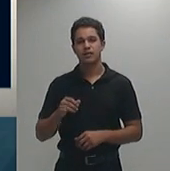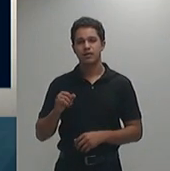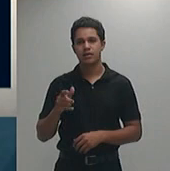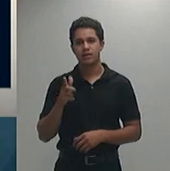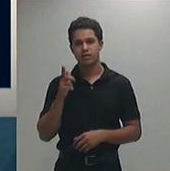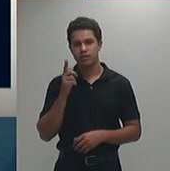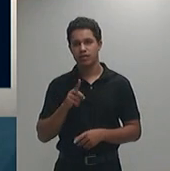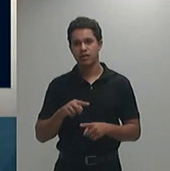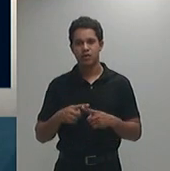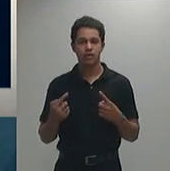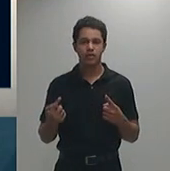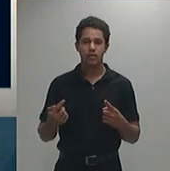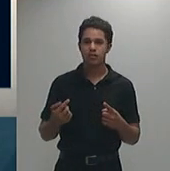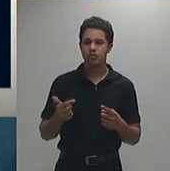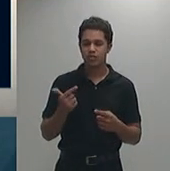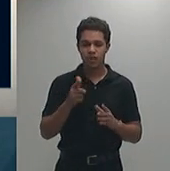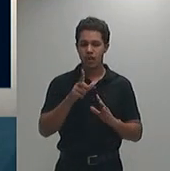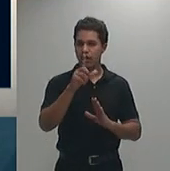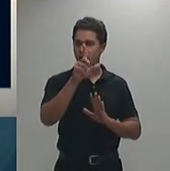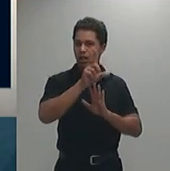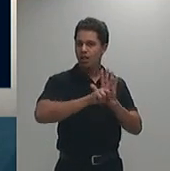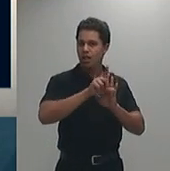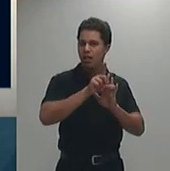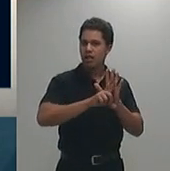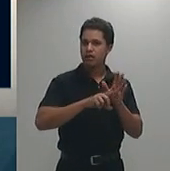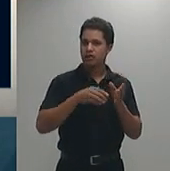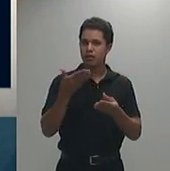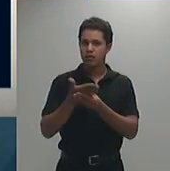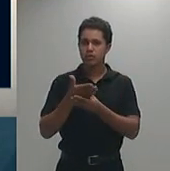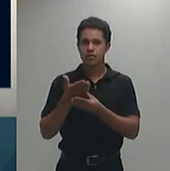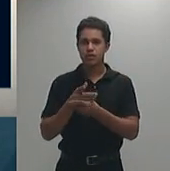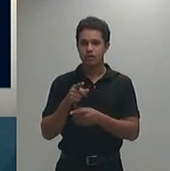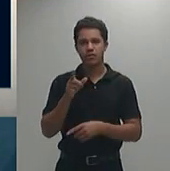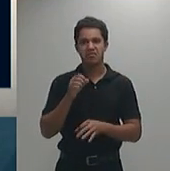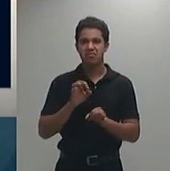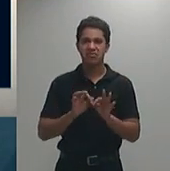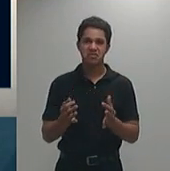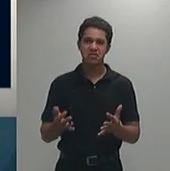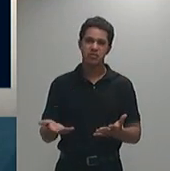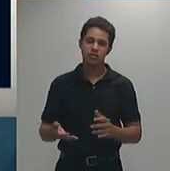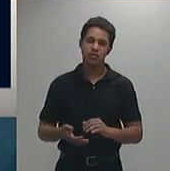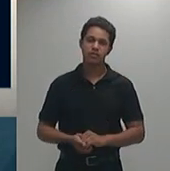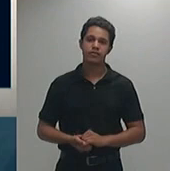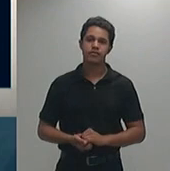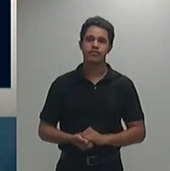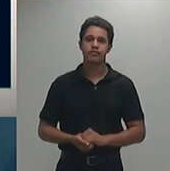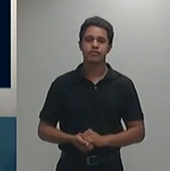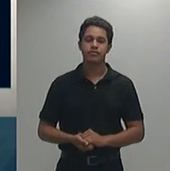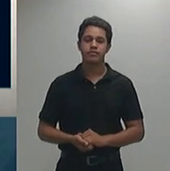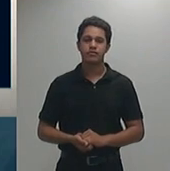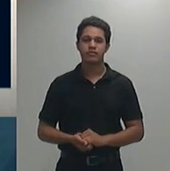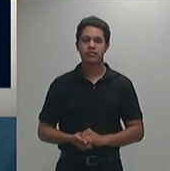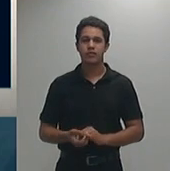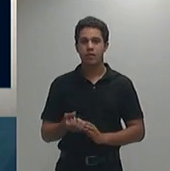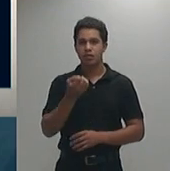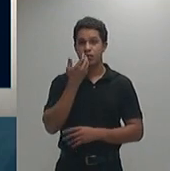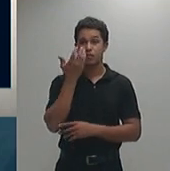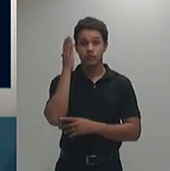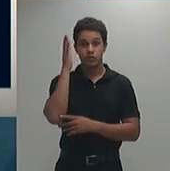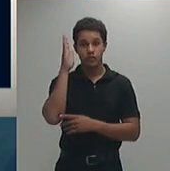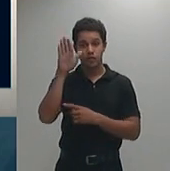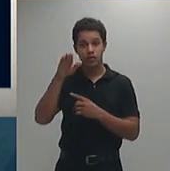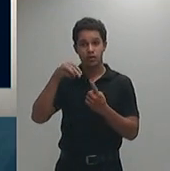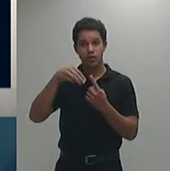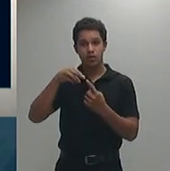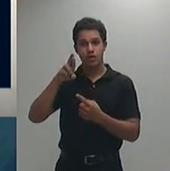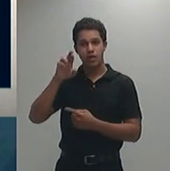processo listas E aí super deixa você são muito obrigado menos felizes Ministro Moura Ribeiro pode falar sobre o seguinte eu